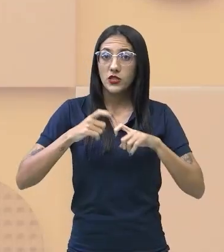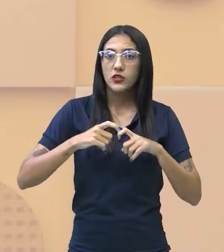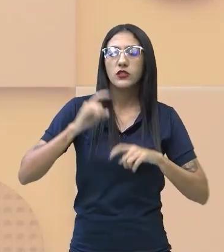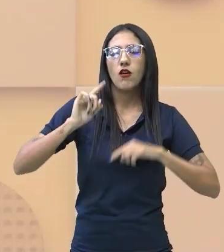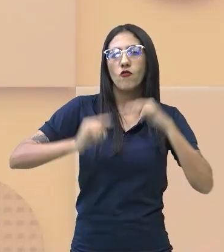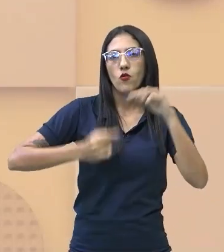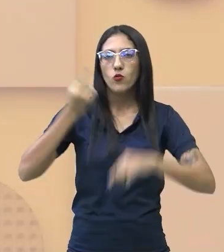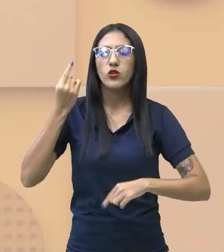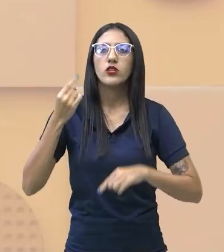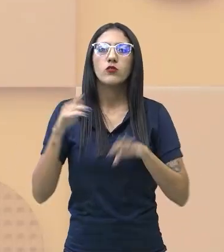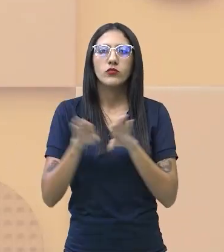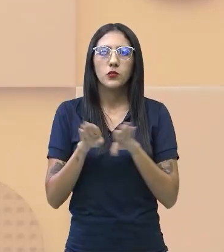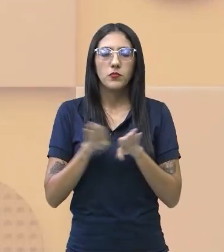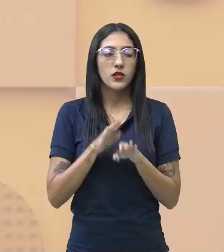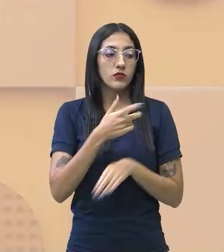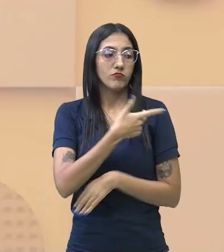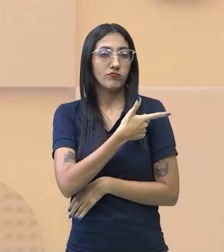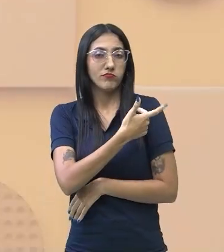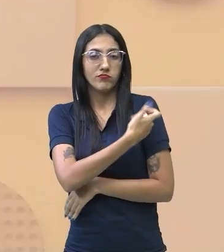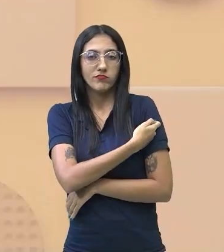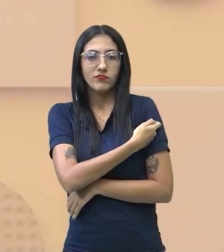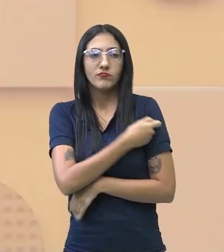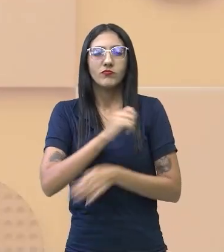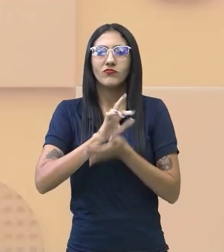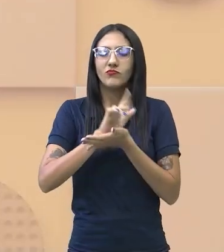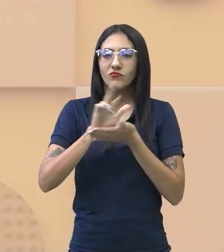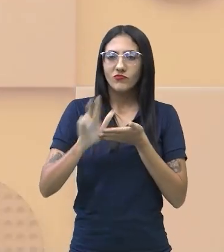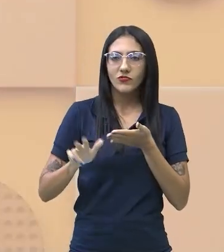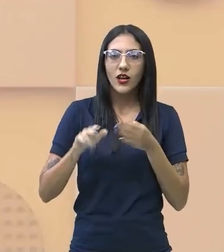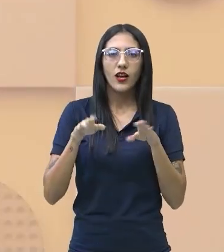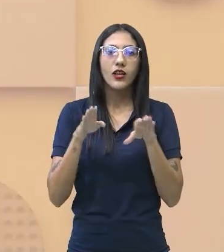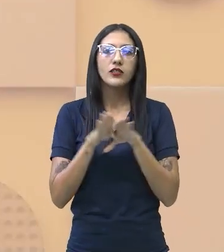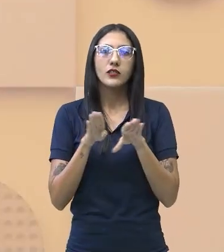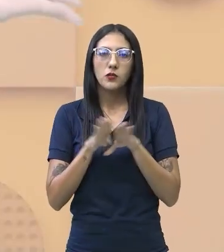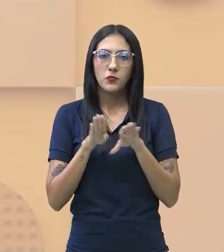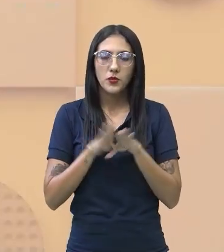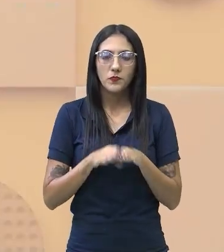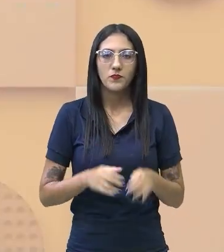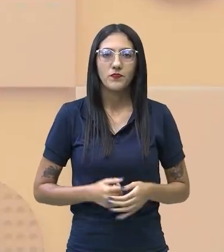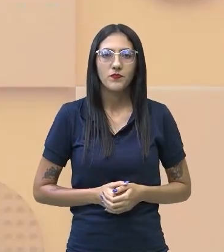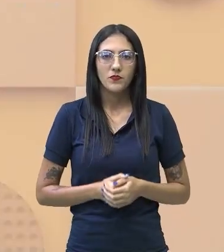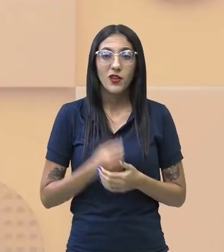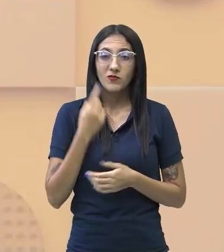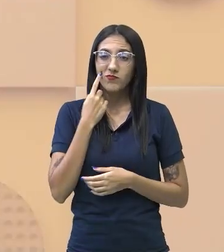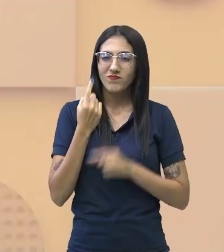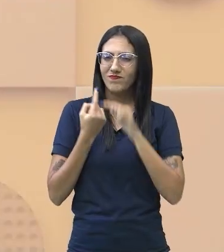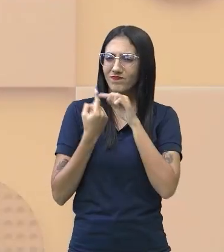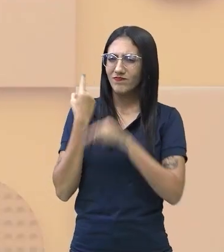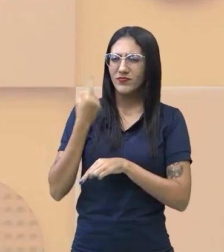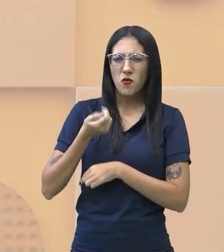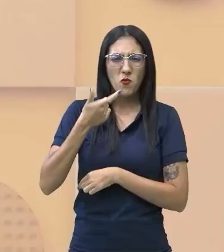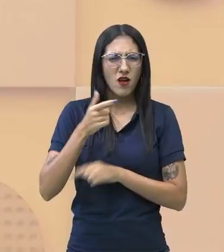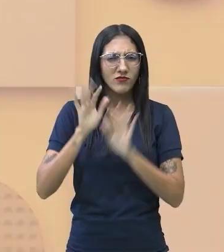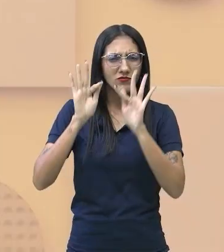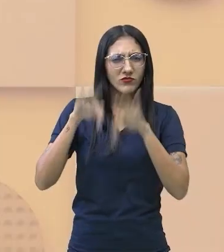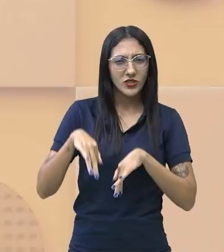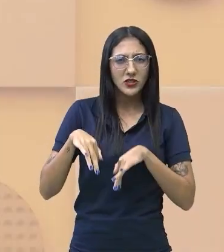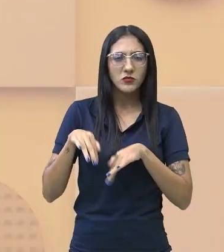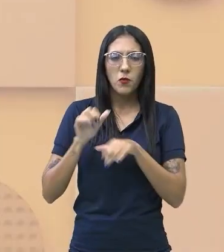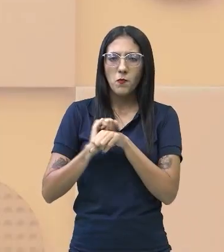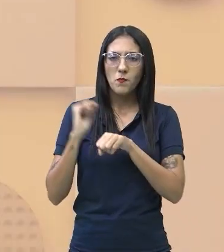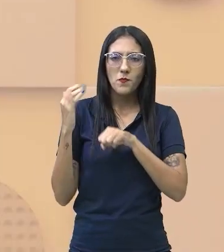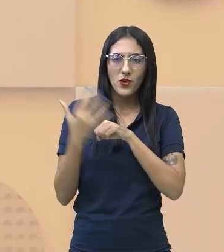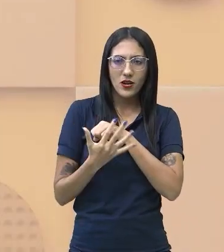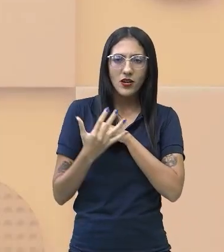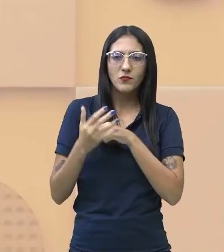evoluiu, as vacinas estão aí presentes nos tempos atuais. Acabamos de sair de uma pandemia, não é mesmo? Então, a importância